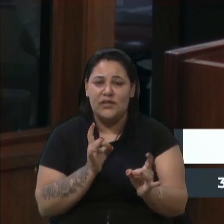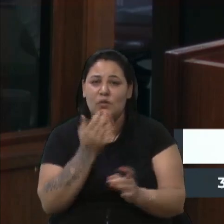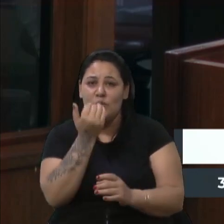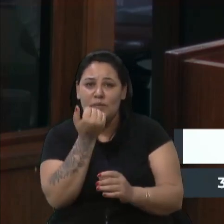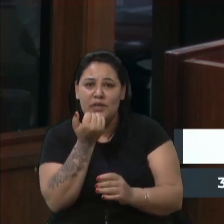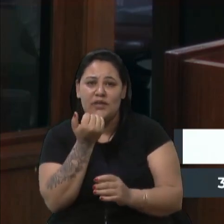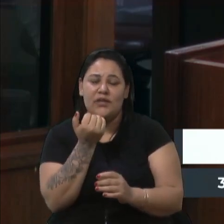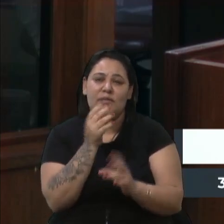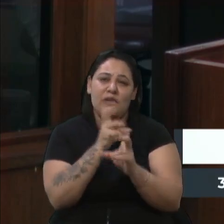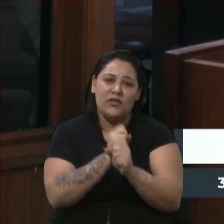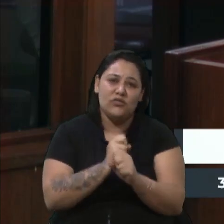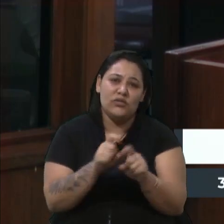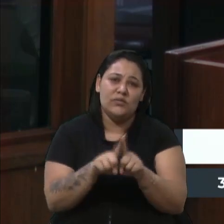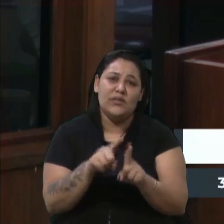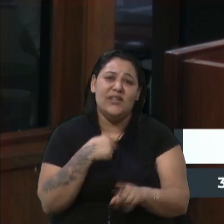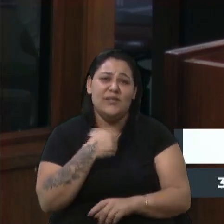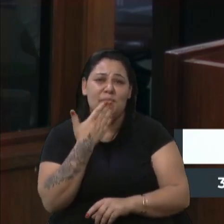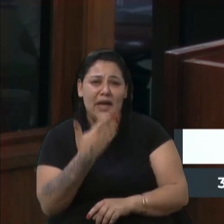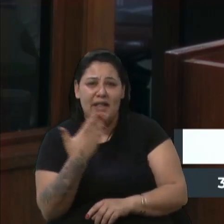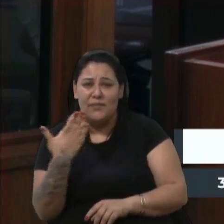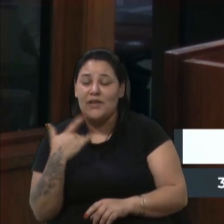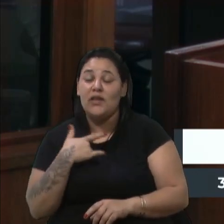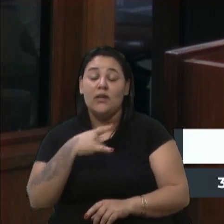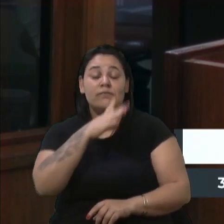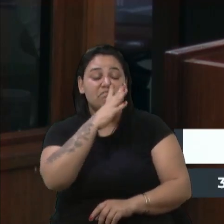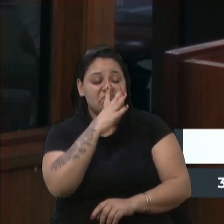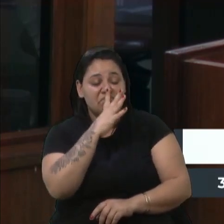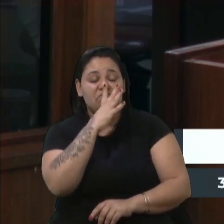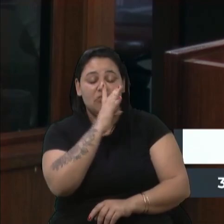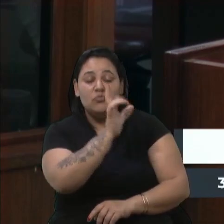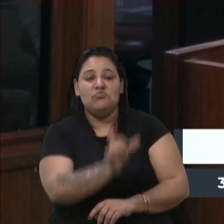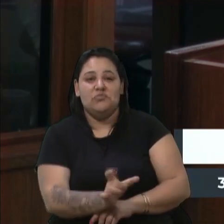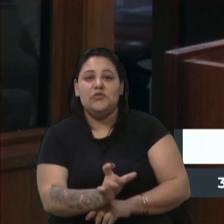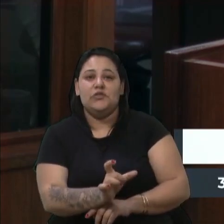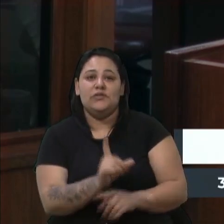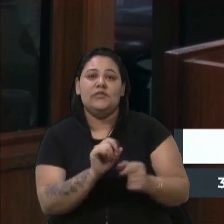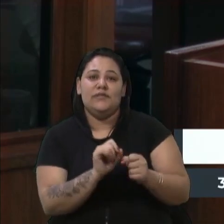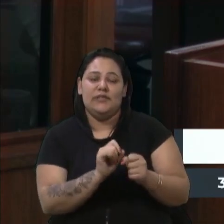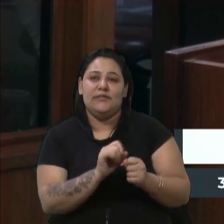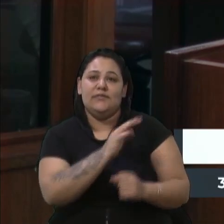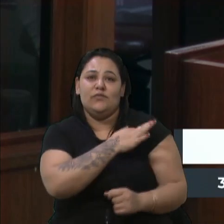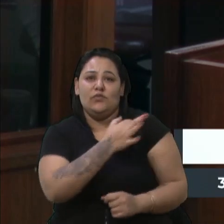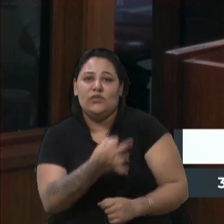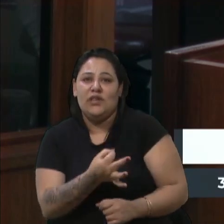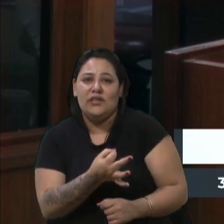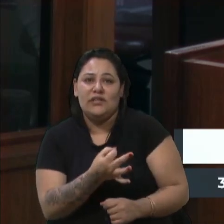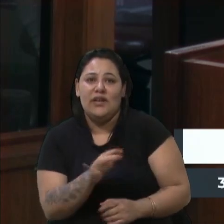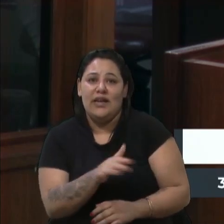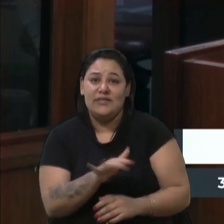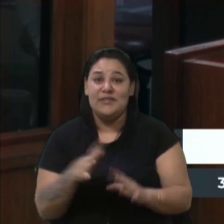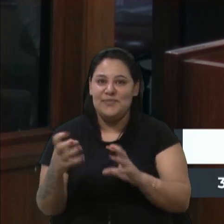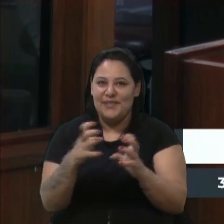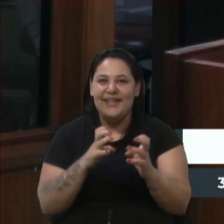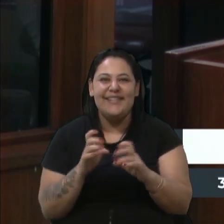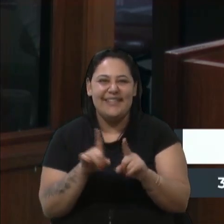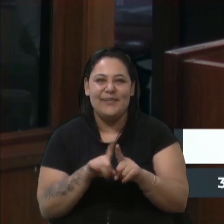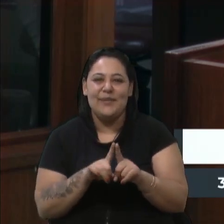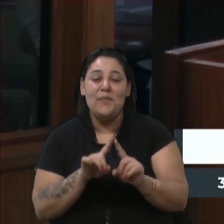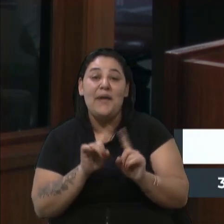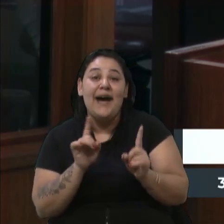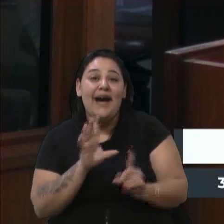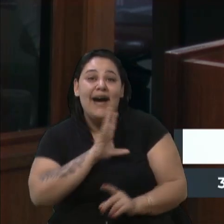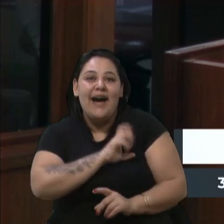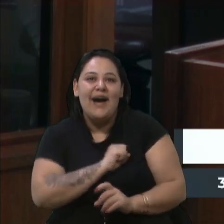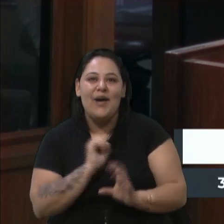pedem. Enfim, eu admiro muito essas pessoas. Admiro muito essas pessoas. Às vezes elas brigam entre elas, né? Mas elas amam os